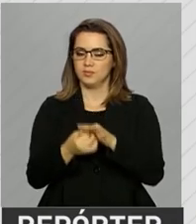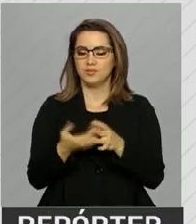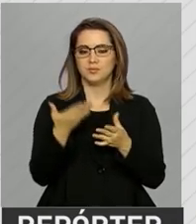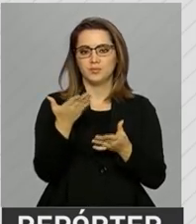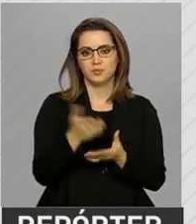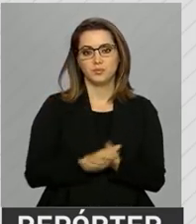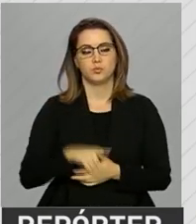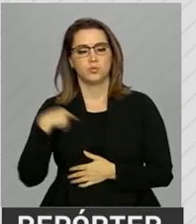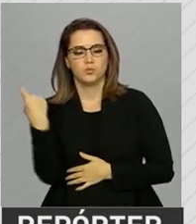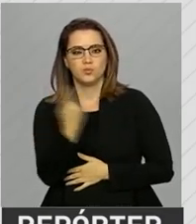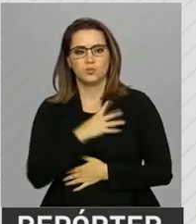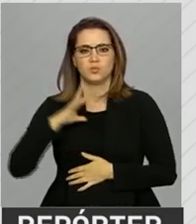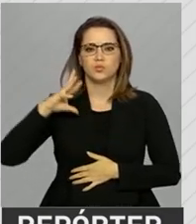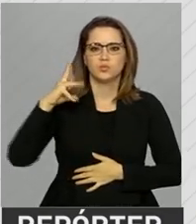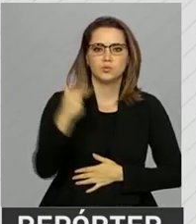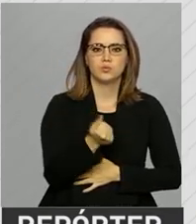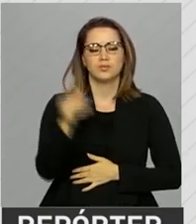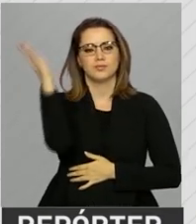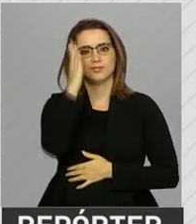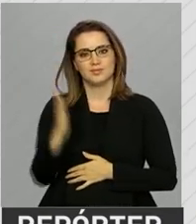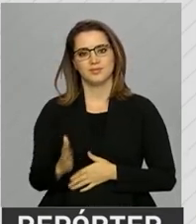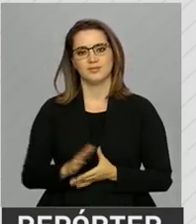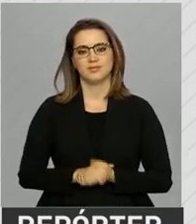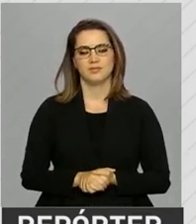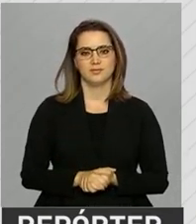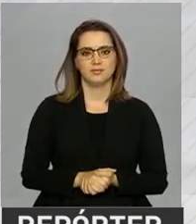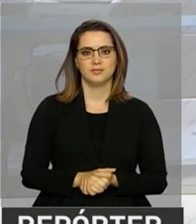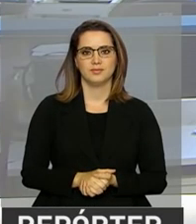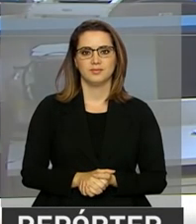2016. Somos todos Brasil!